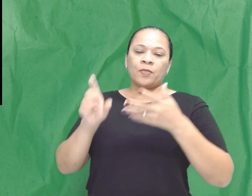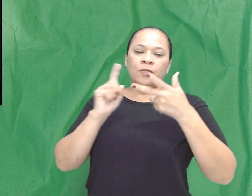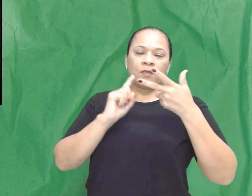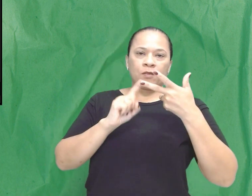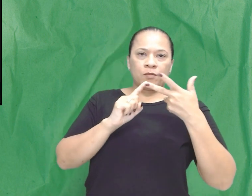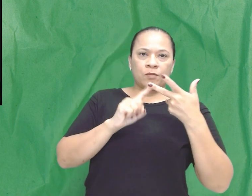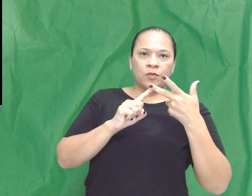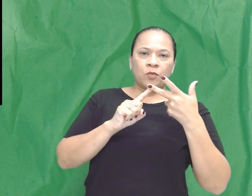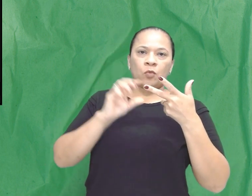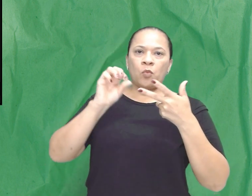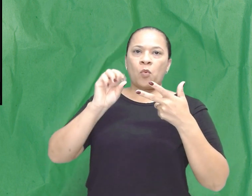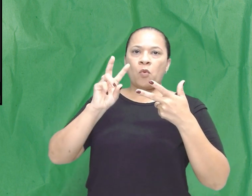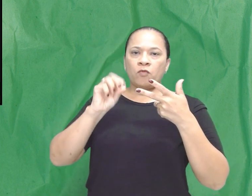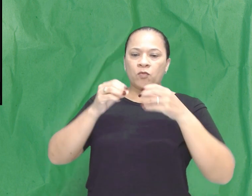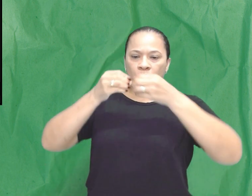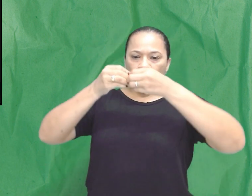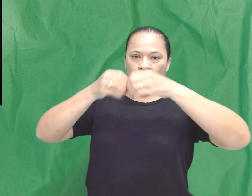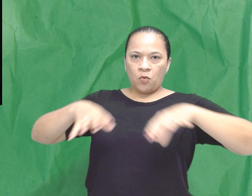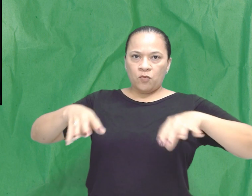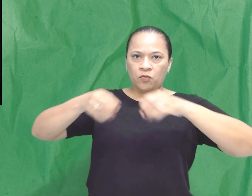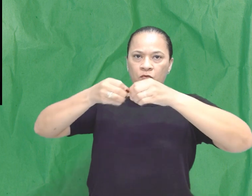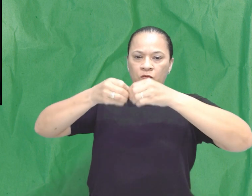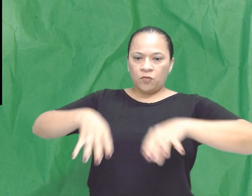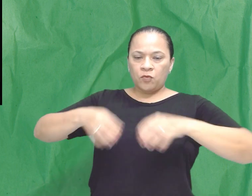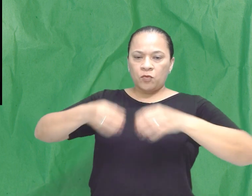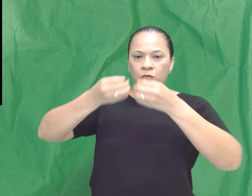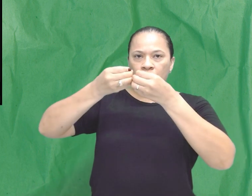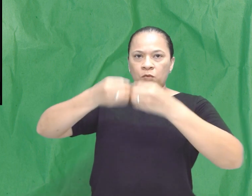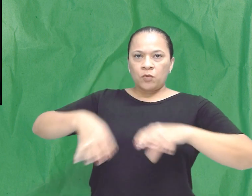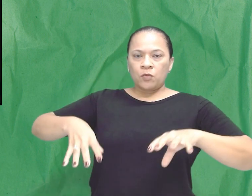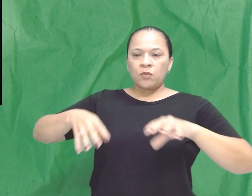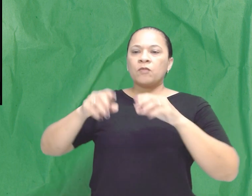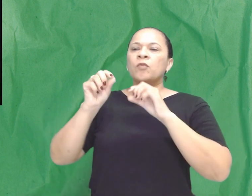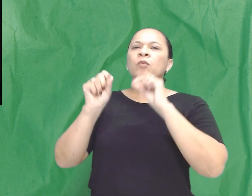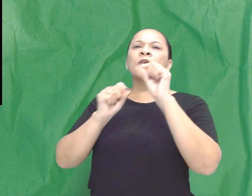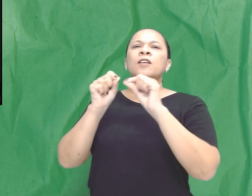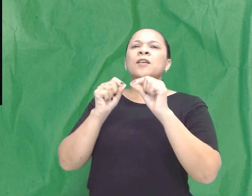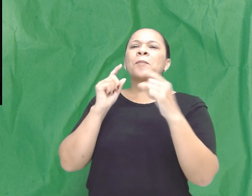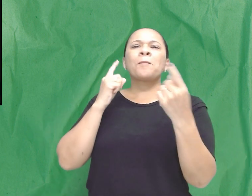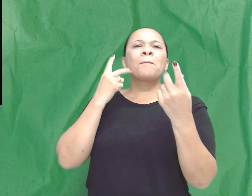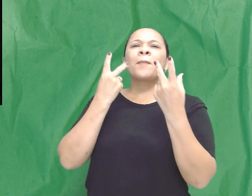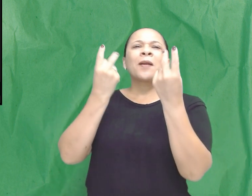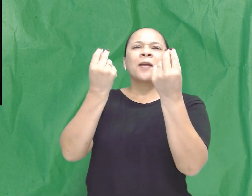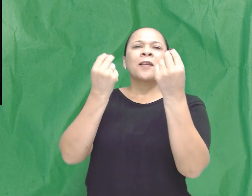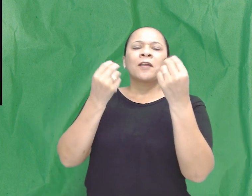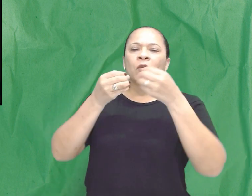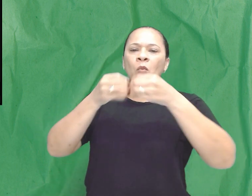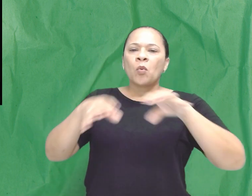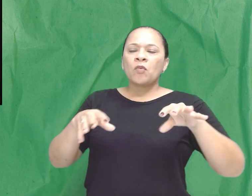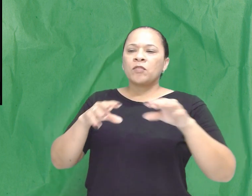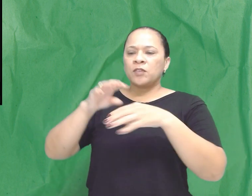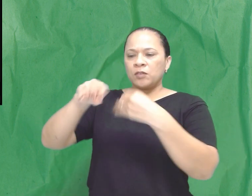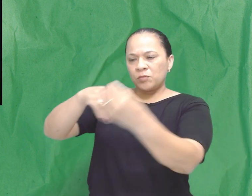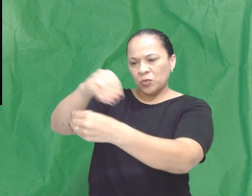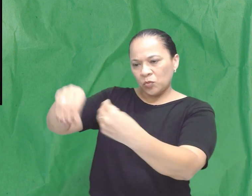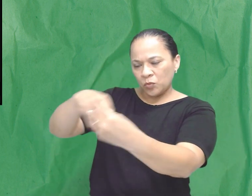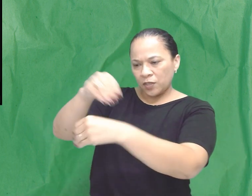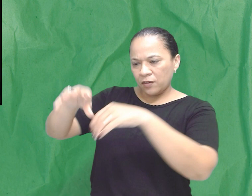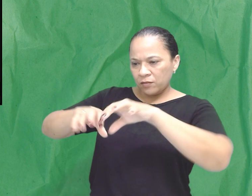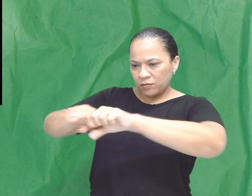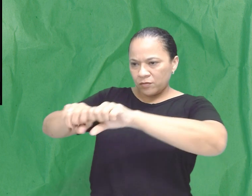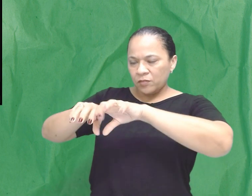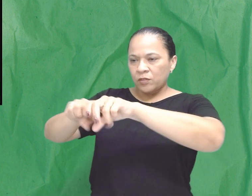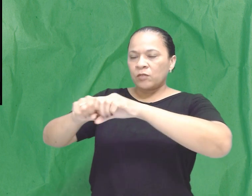o ovo, e a função do ovo é unir, né, os ingredientes, além de dar liga e leveza. É muito